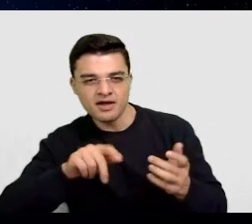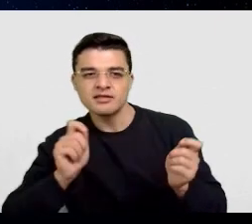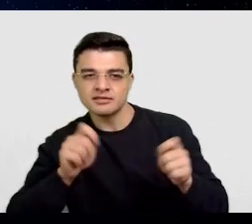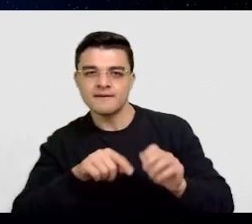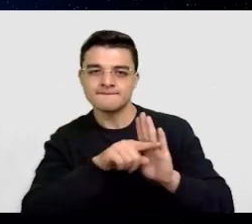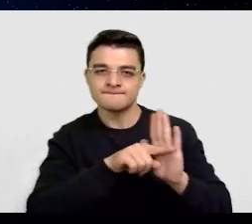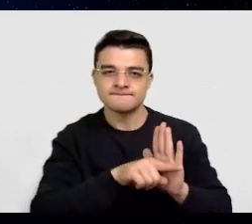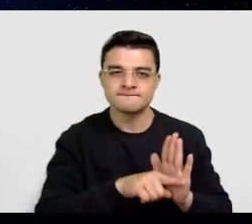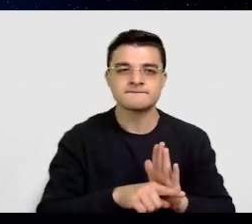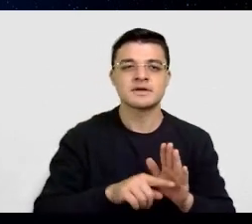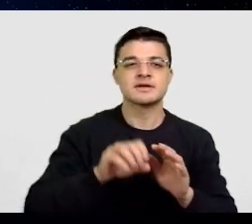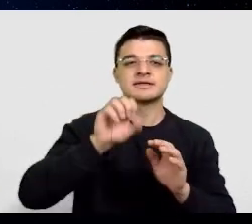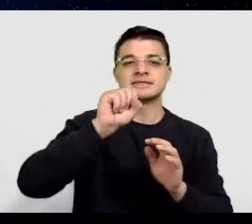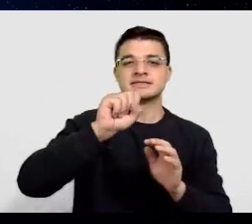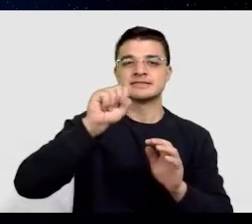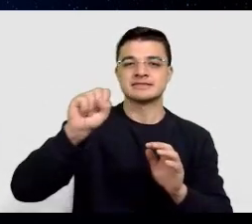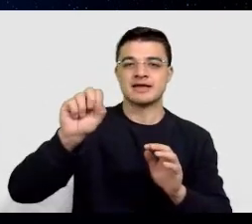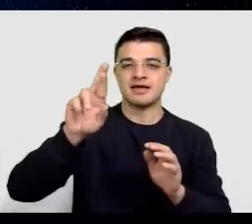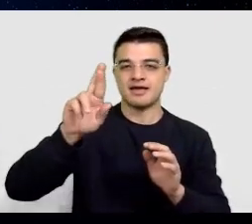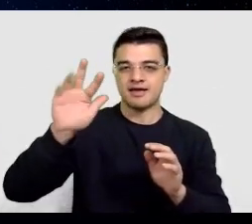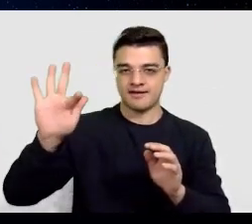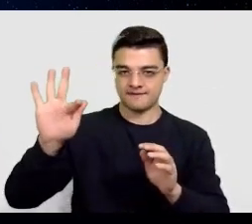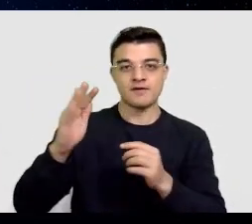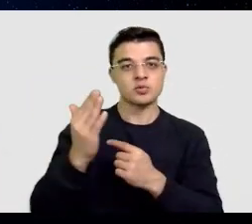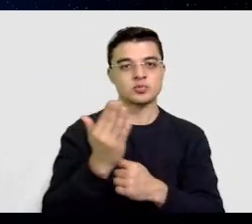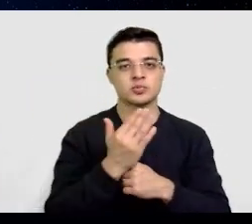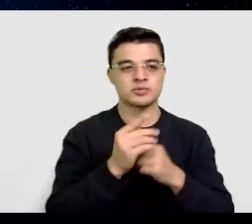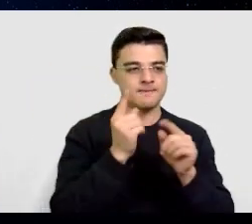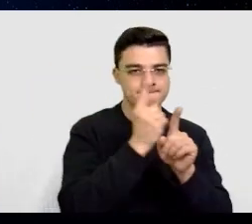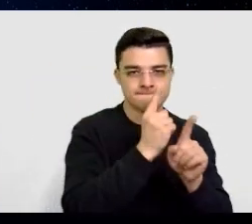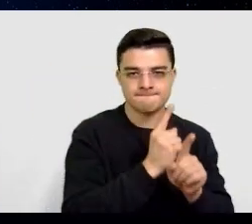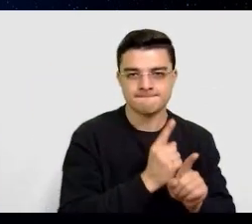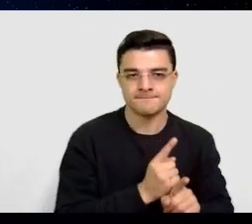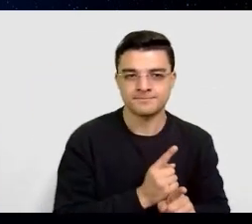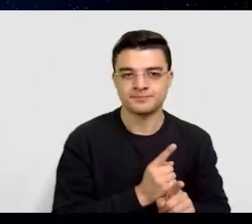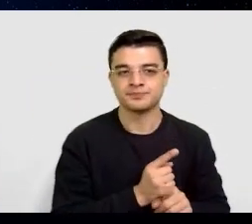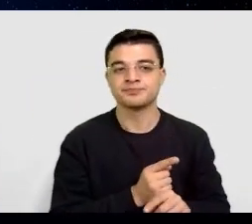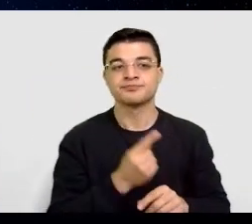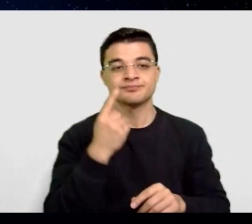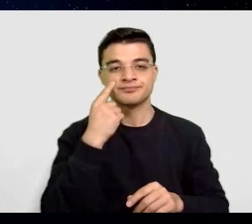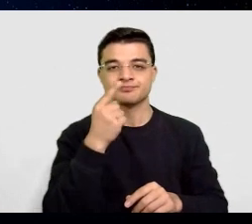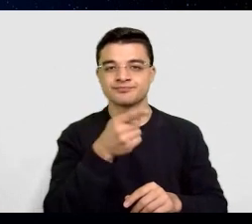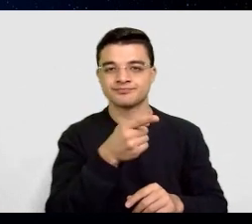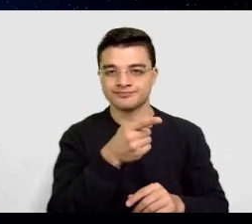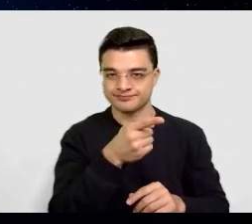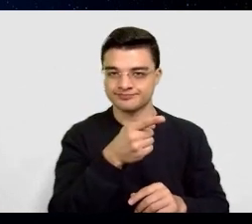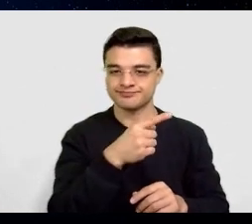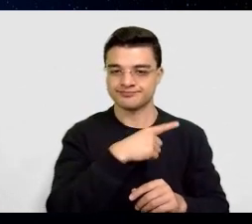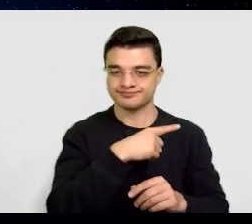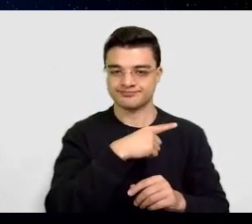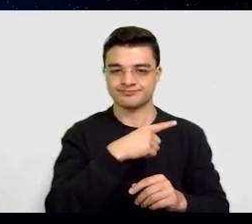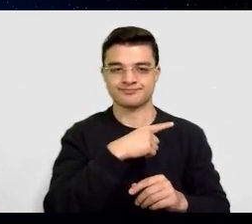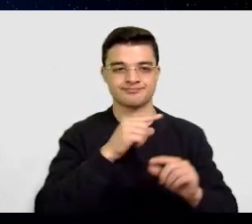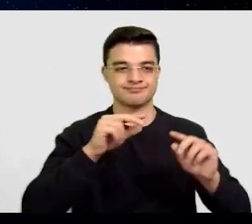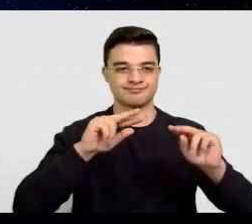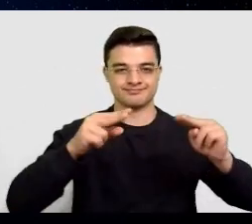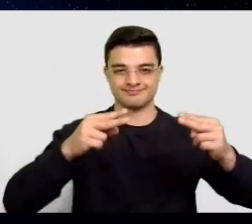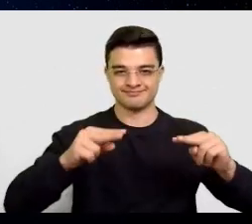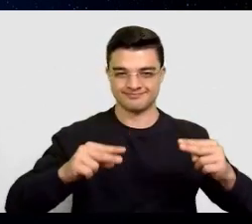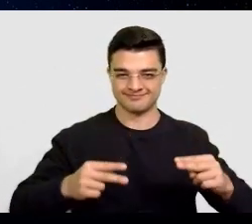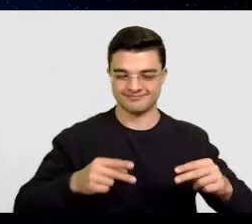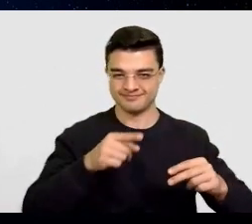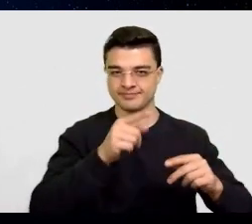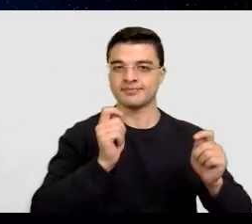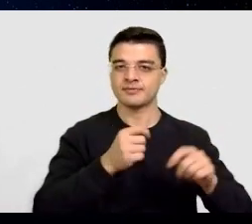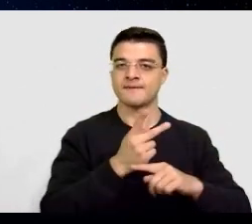forge. Então, aqui a gente vai encontrar alguns softwares que tenham vulnerabilidades conhecidas, certo? Que eu conseguiria